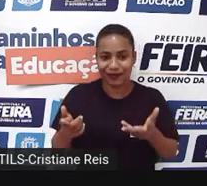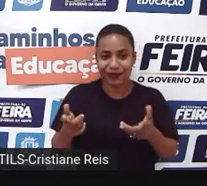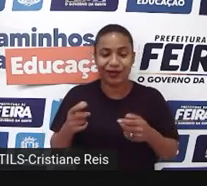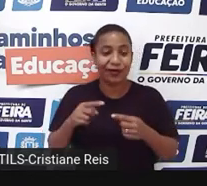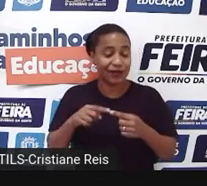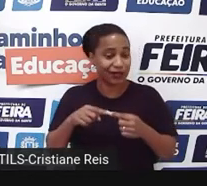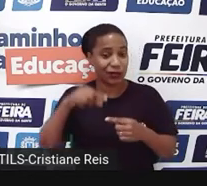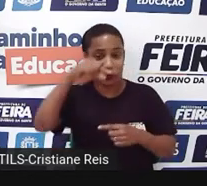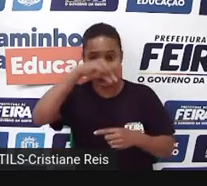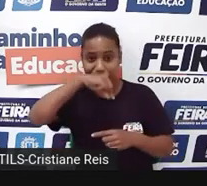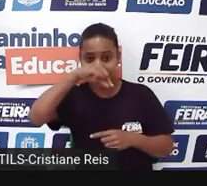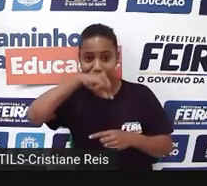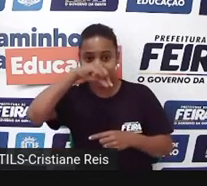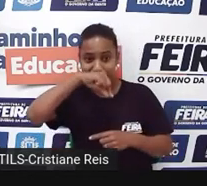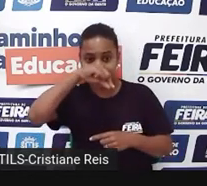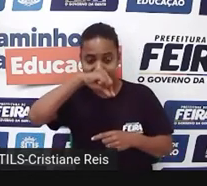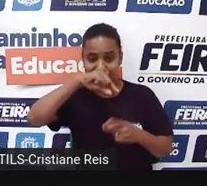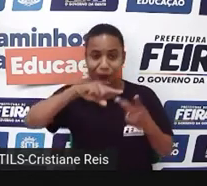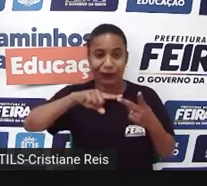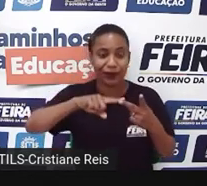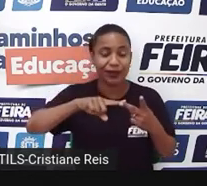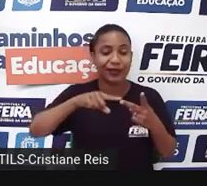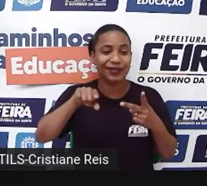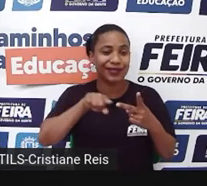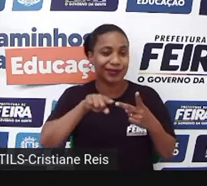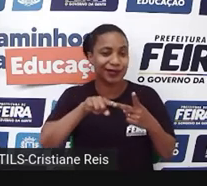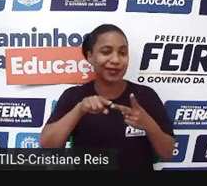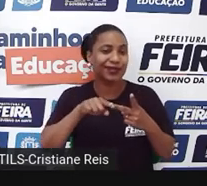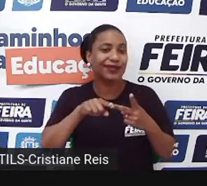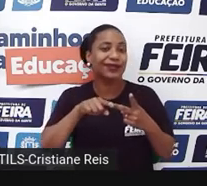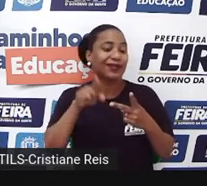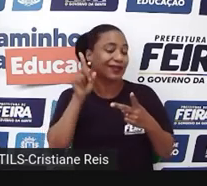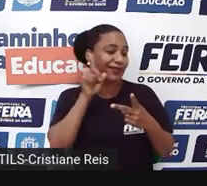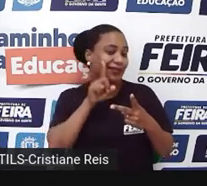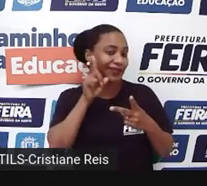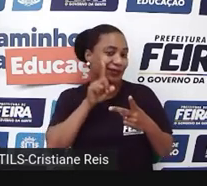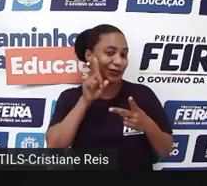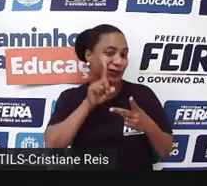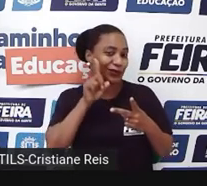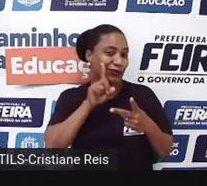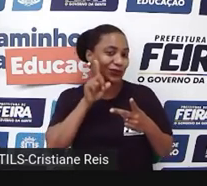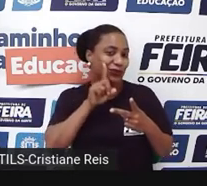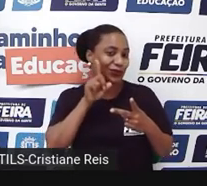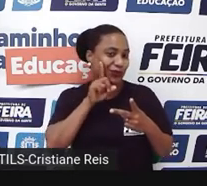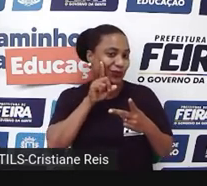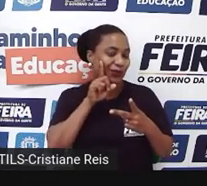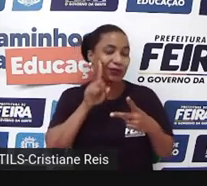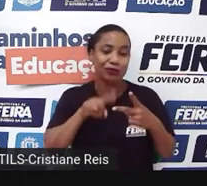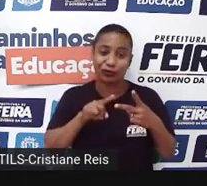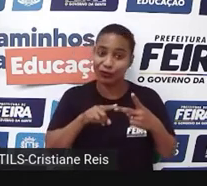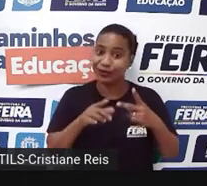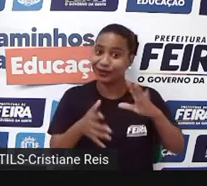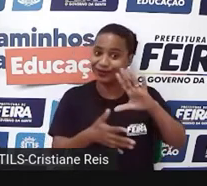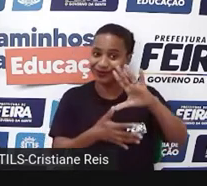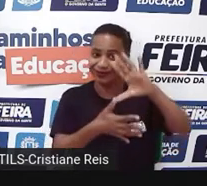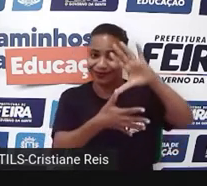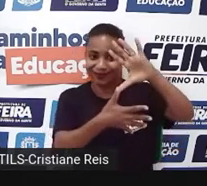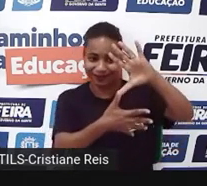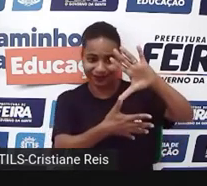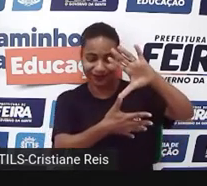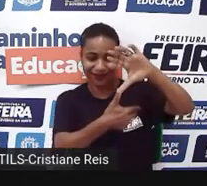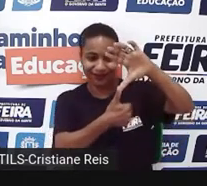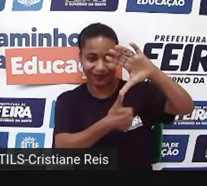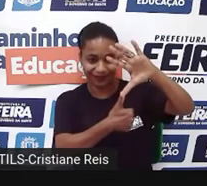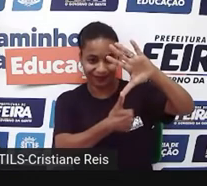Machu Picchu, Peru, a América do Sul e os Estados Unidos da América. Então, porque vocês sabem que os